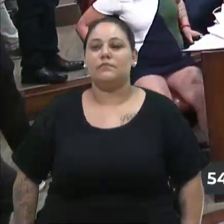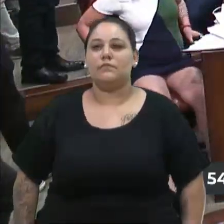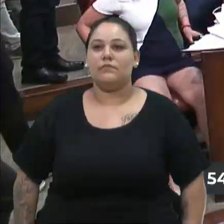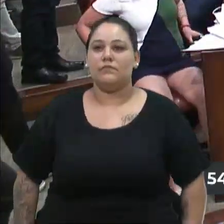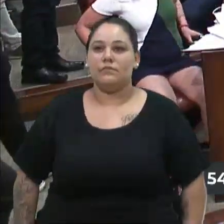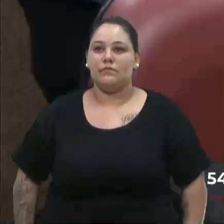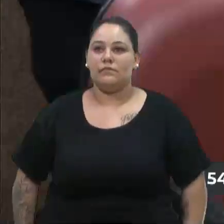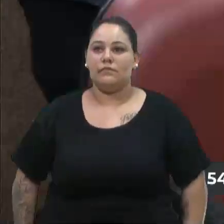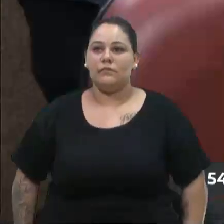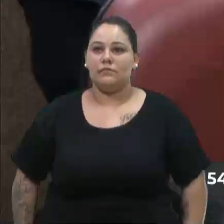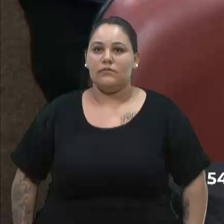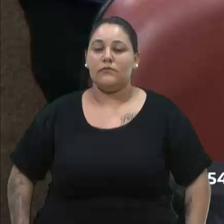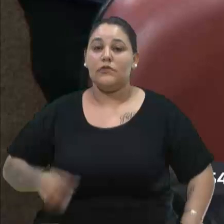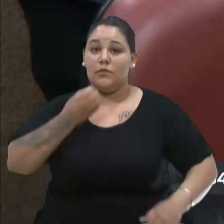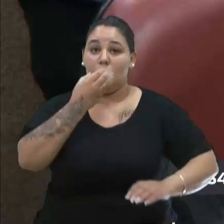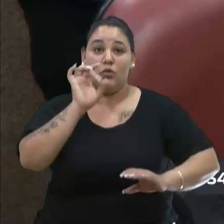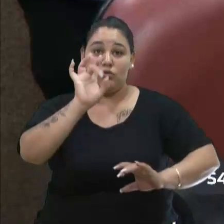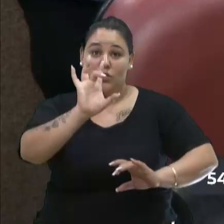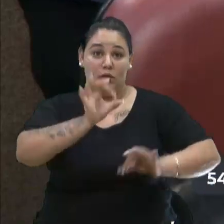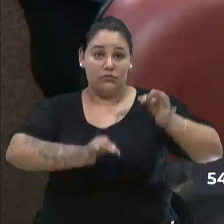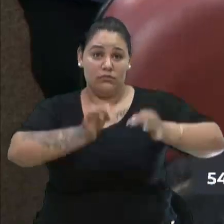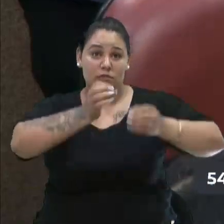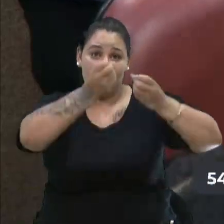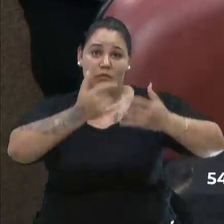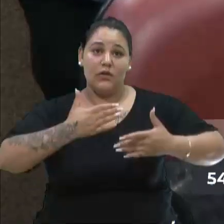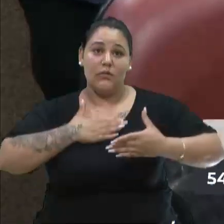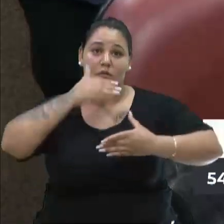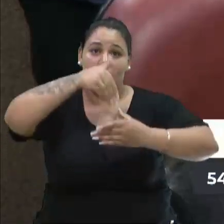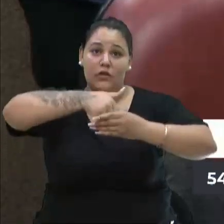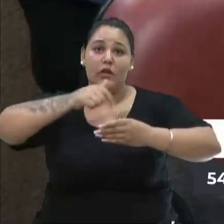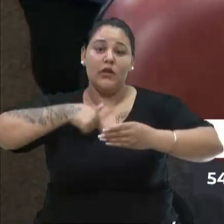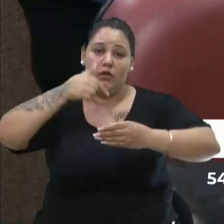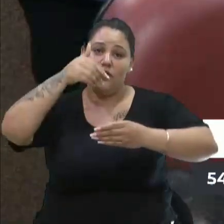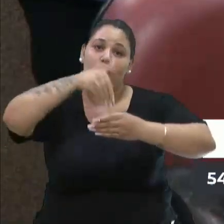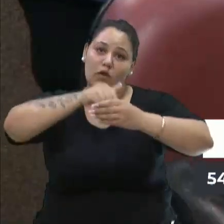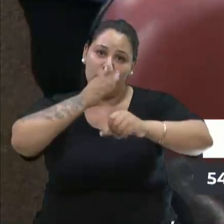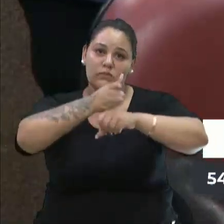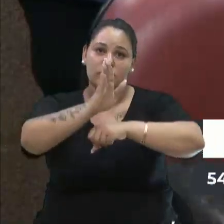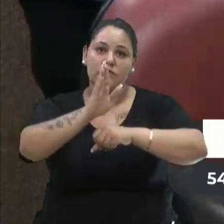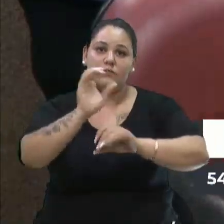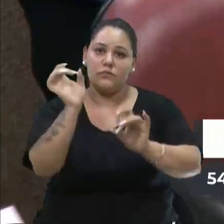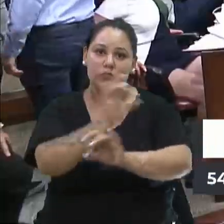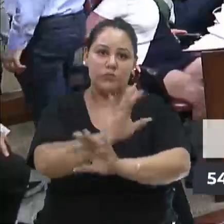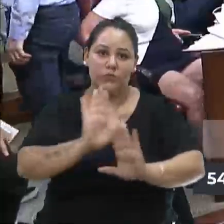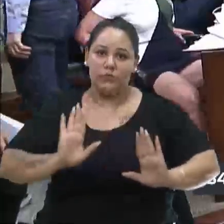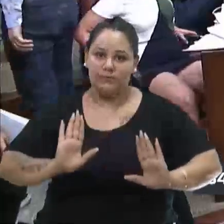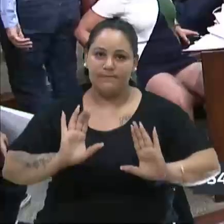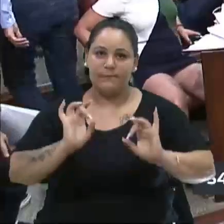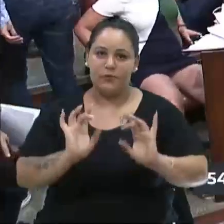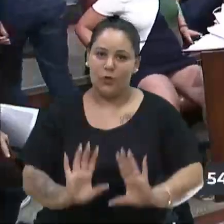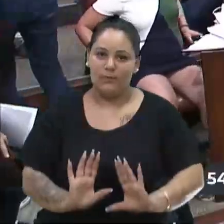bom, eu vou só justificar meu voto, então, que eu votarei favorável. Pronto. Era isso.